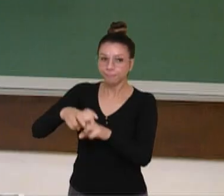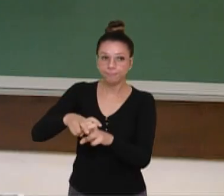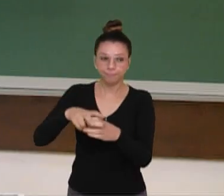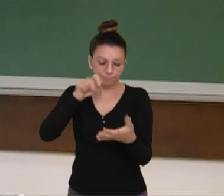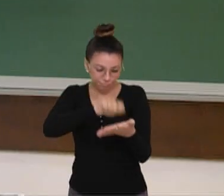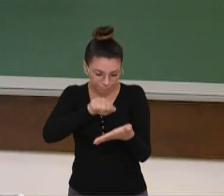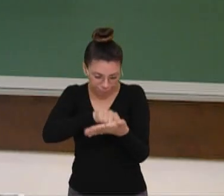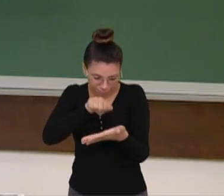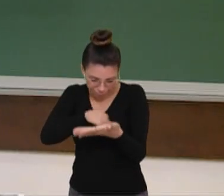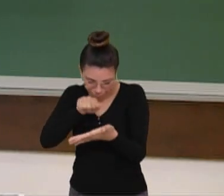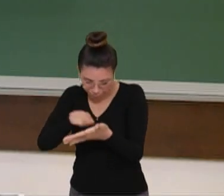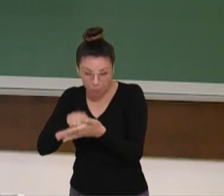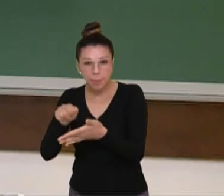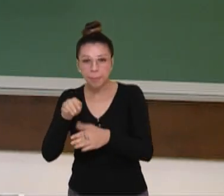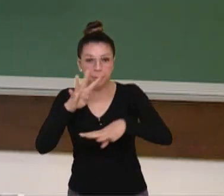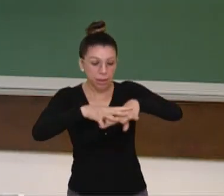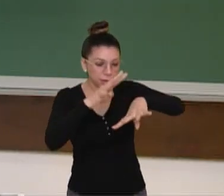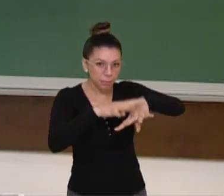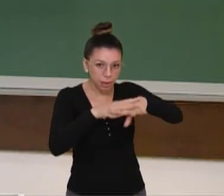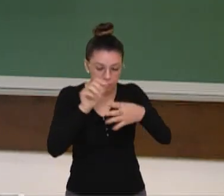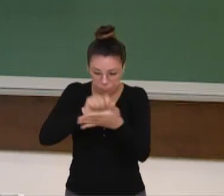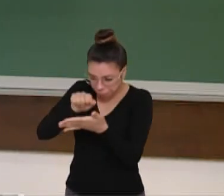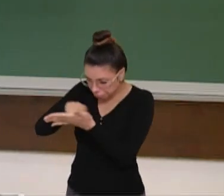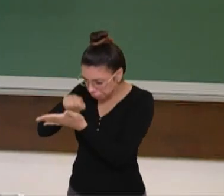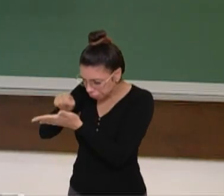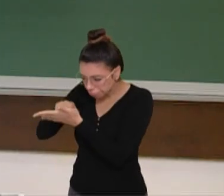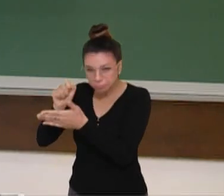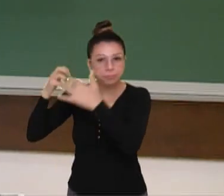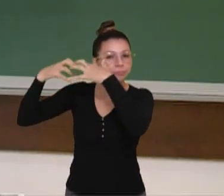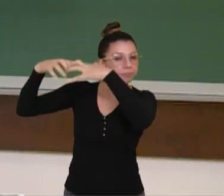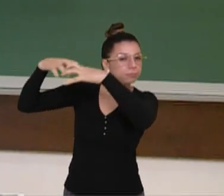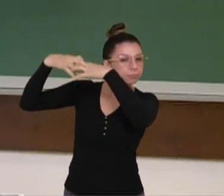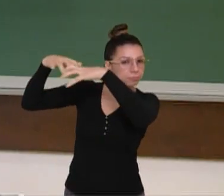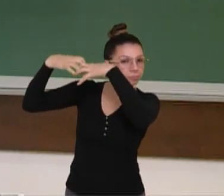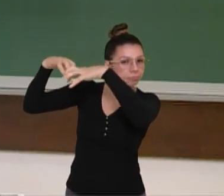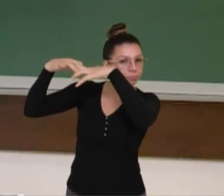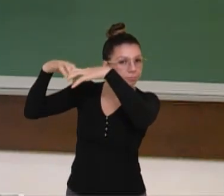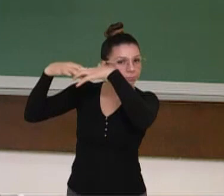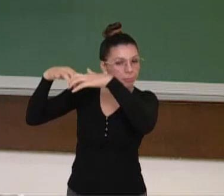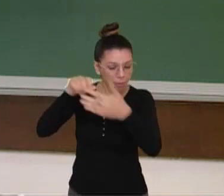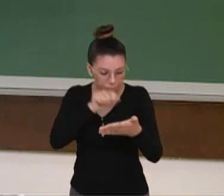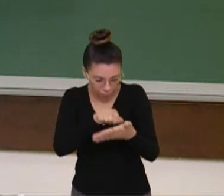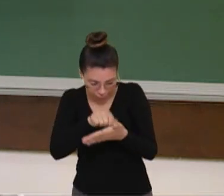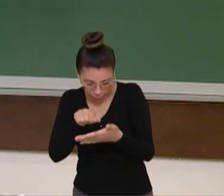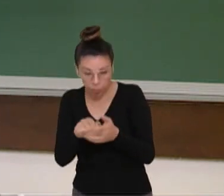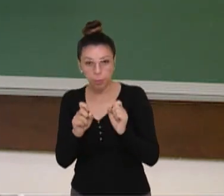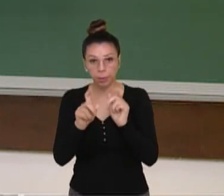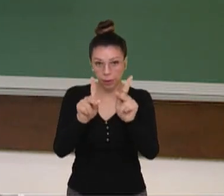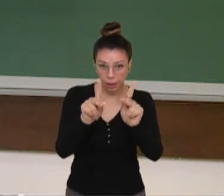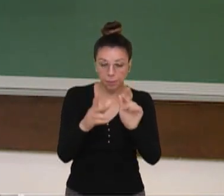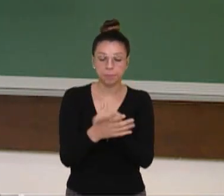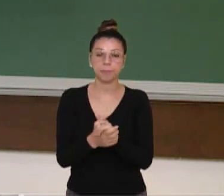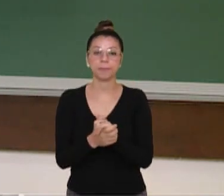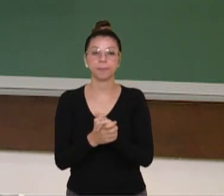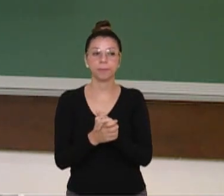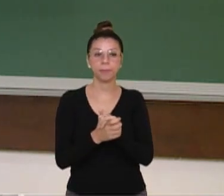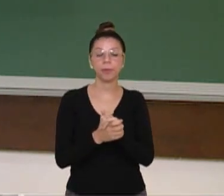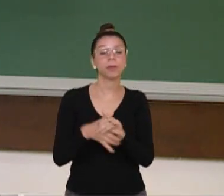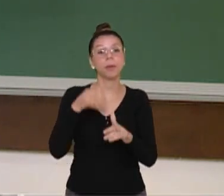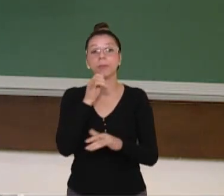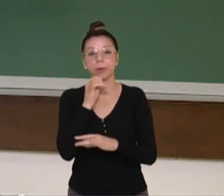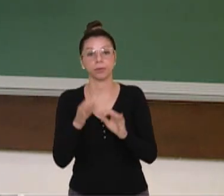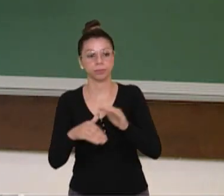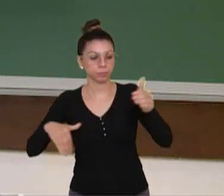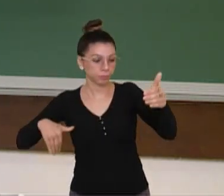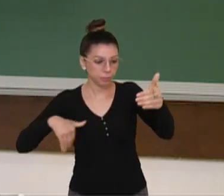fazendo uma continha lá, por exemplo, você está pegando e usando o teu cérebro, mas você está anotando lá com a mão, beleza. Quando você vai jogar